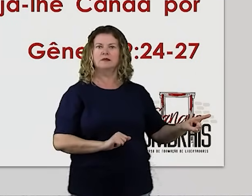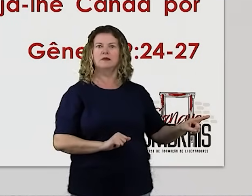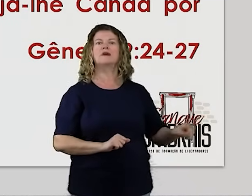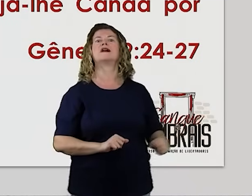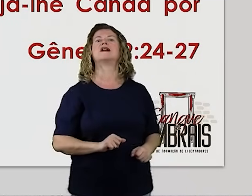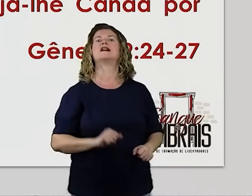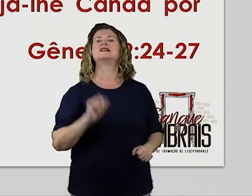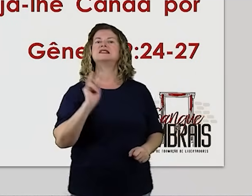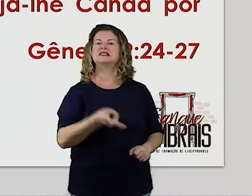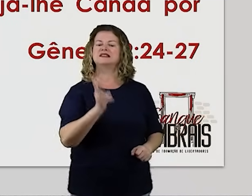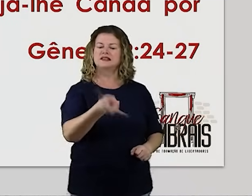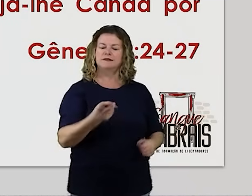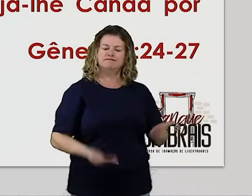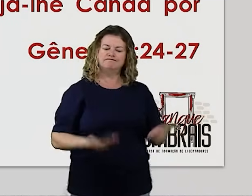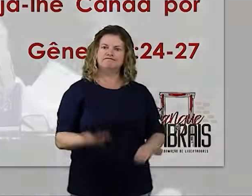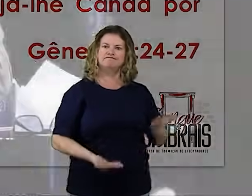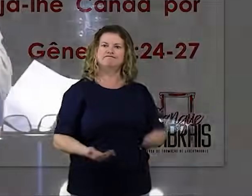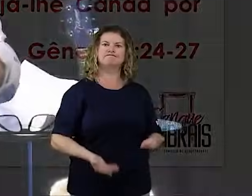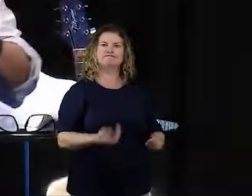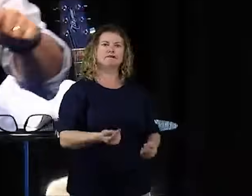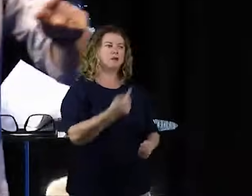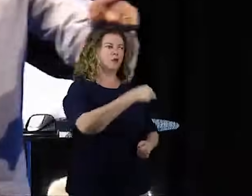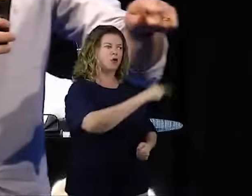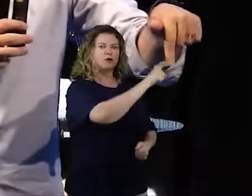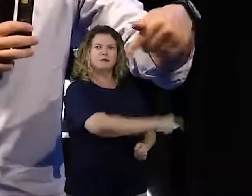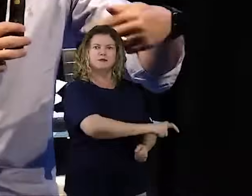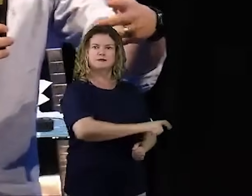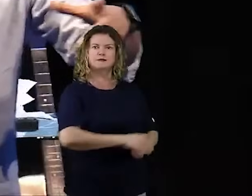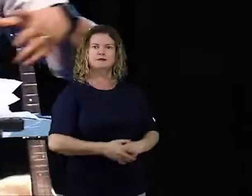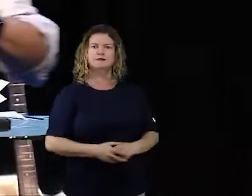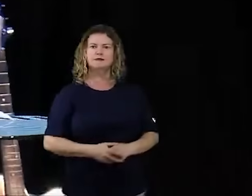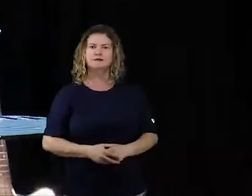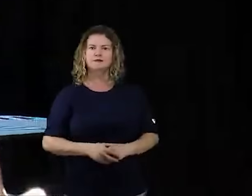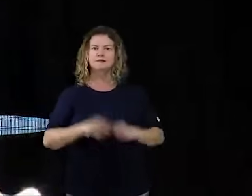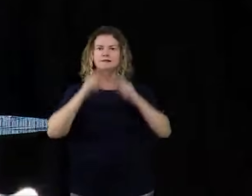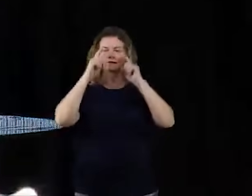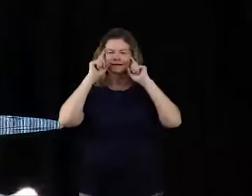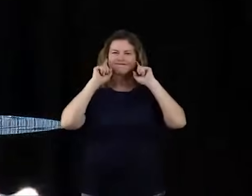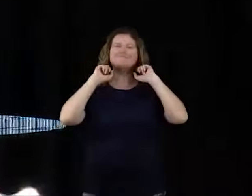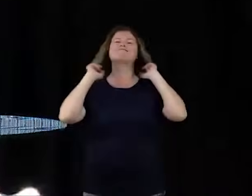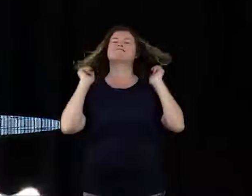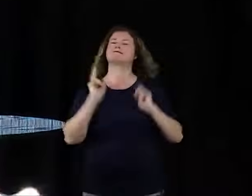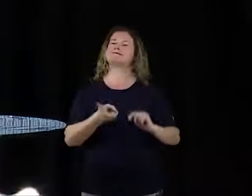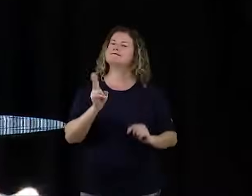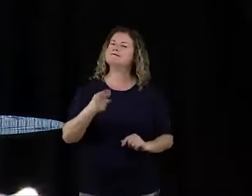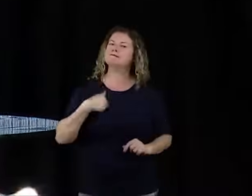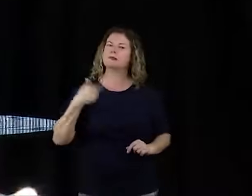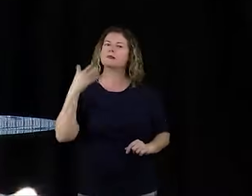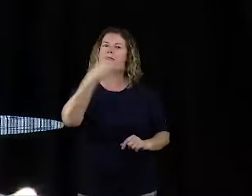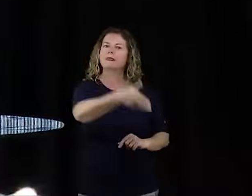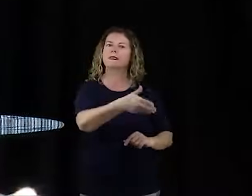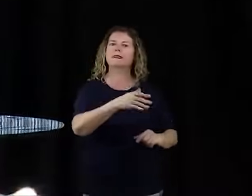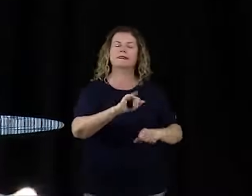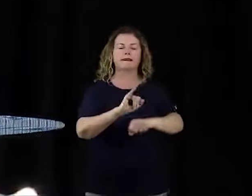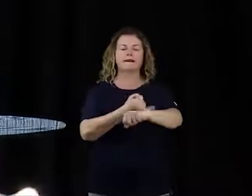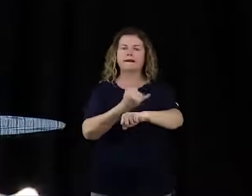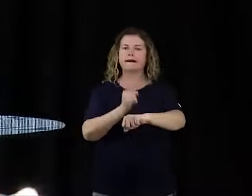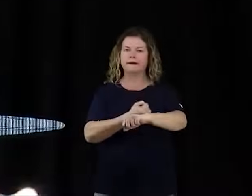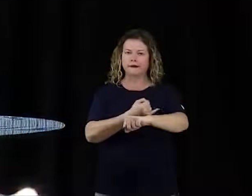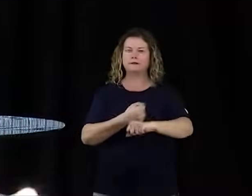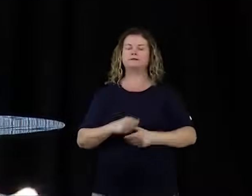Canaã por servo eu visito cada vez que eu vou para Israel eu visito um dos